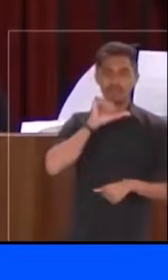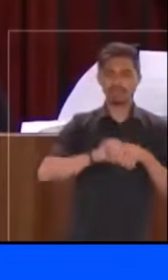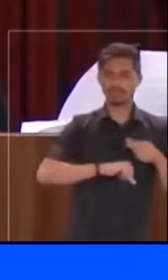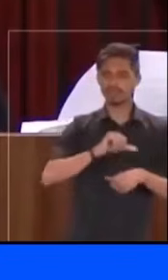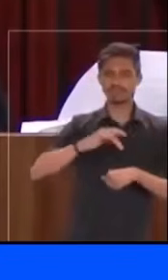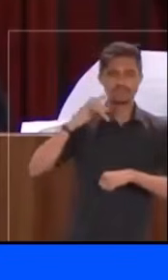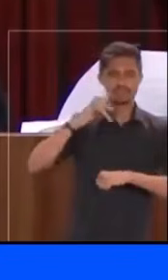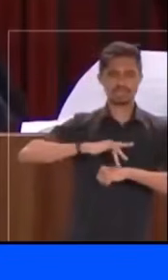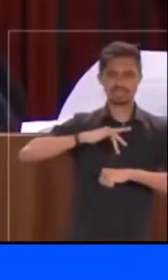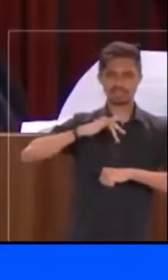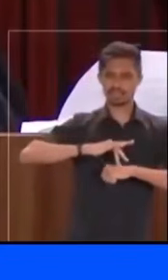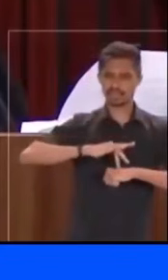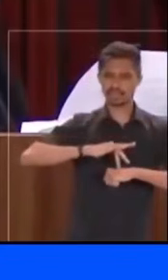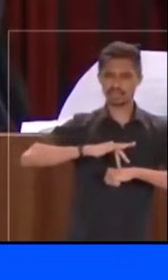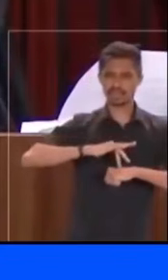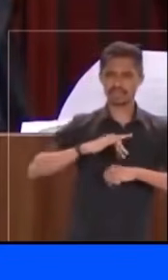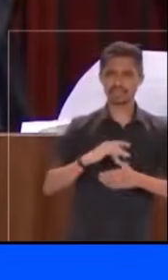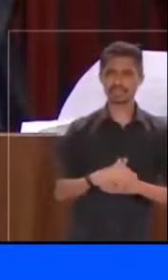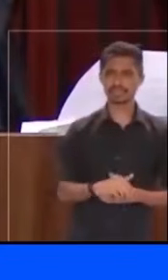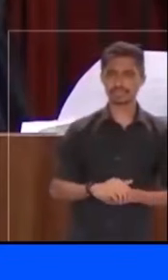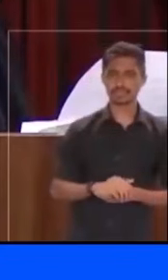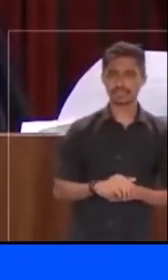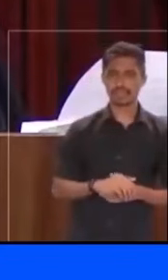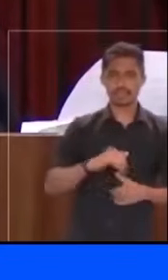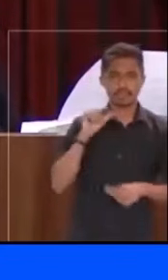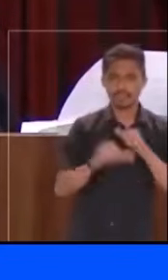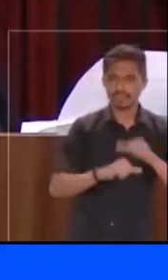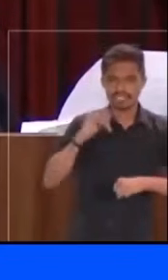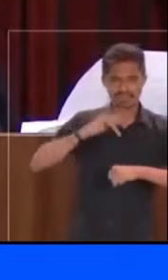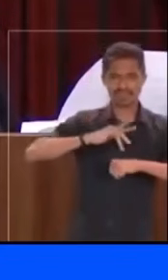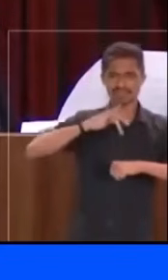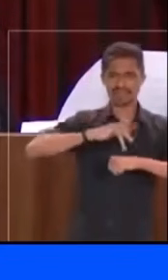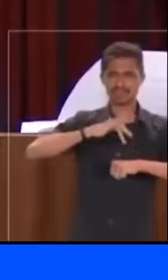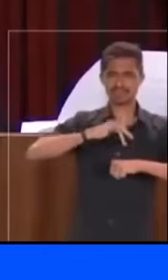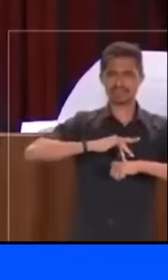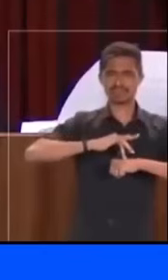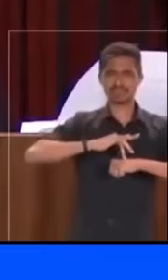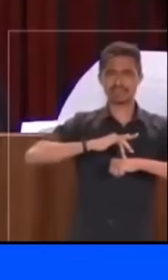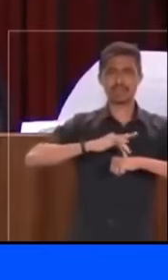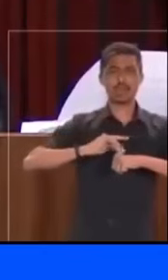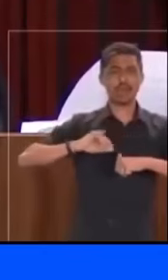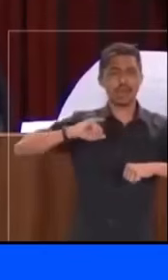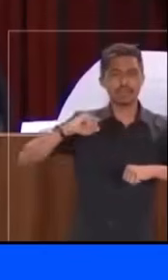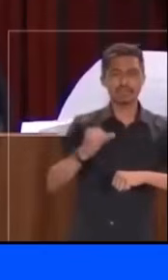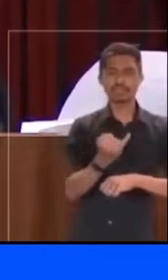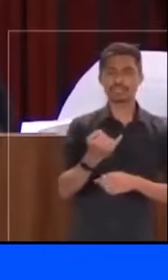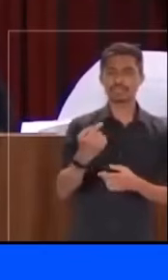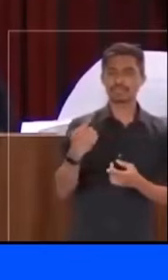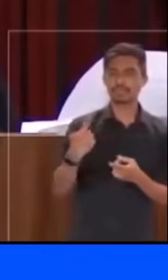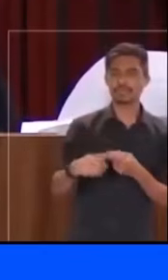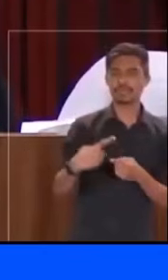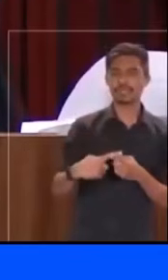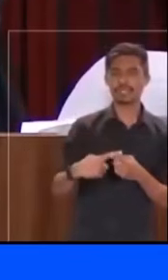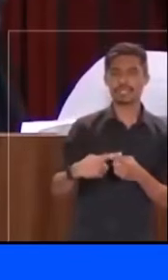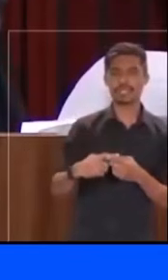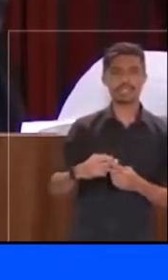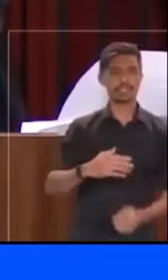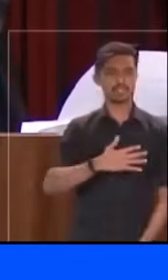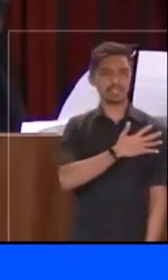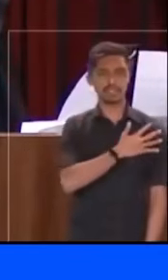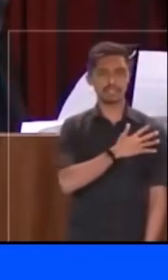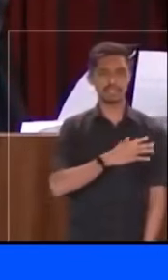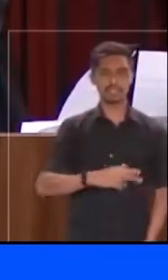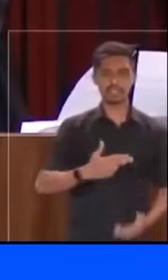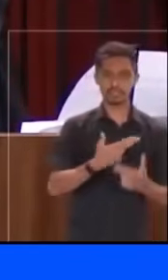absurda, vejam, uma alteração absurda, utilizando-se da prerrogativa de comandante em chefe das